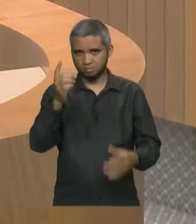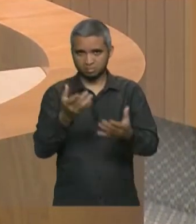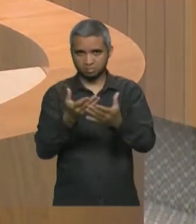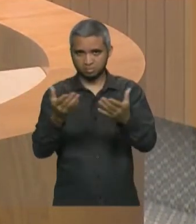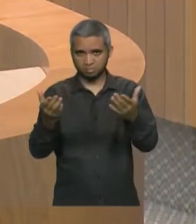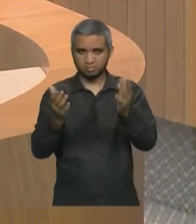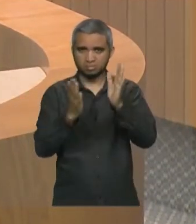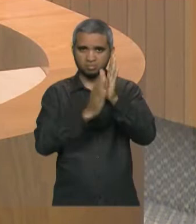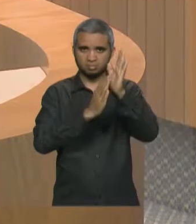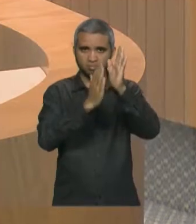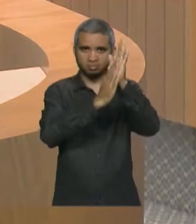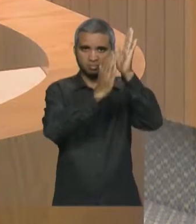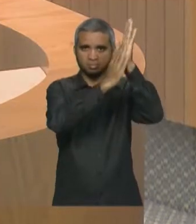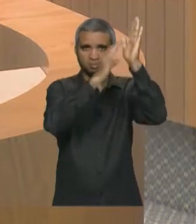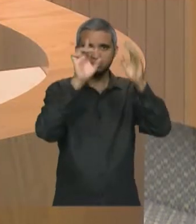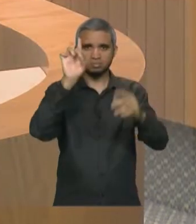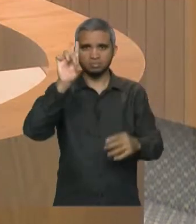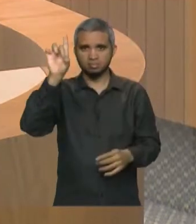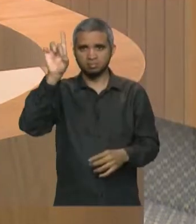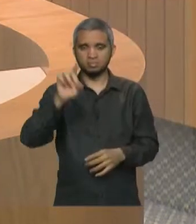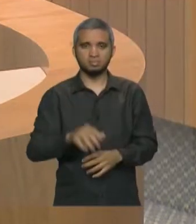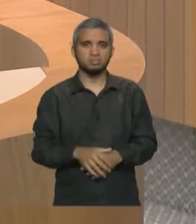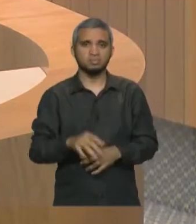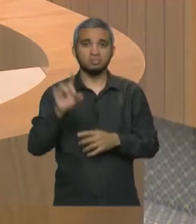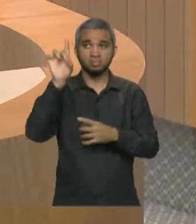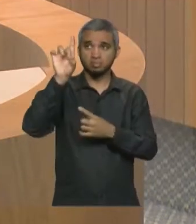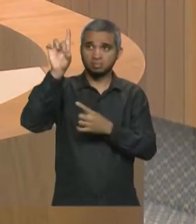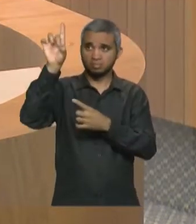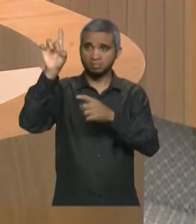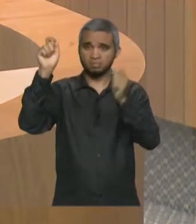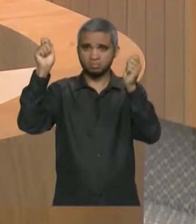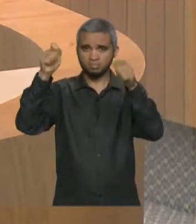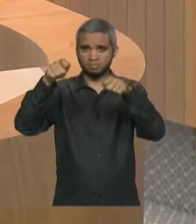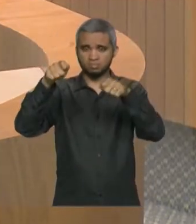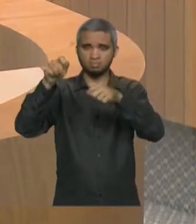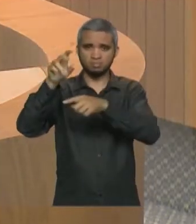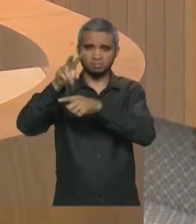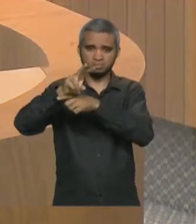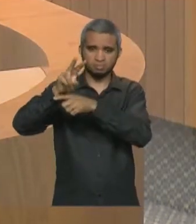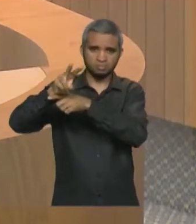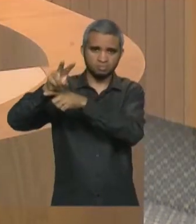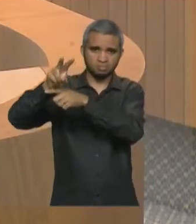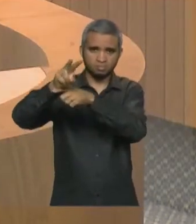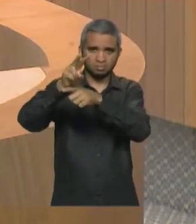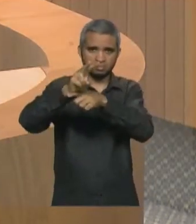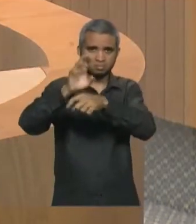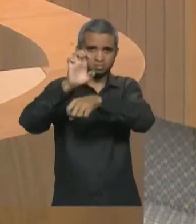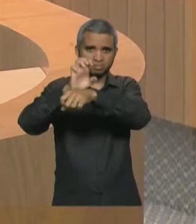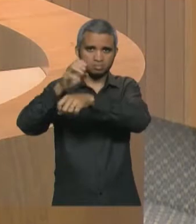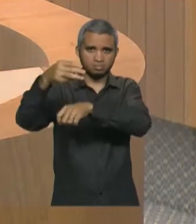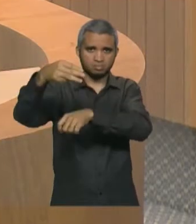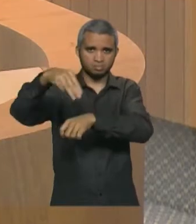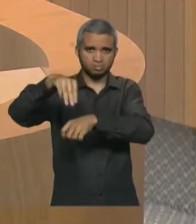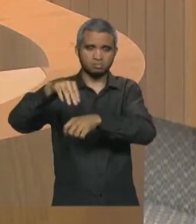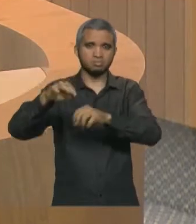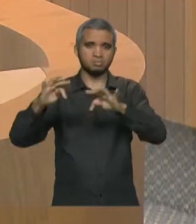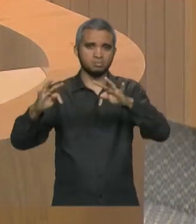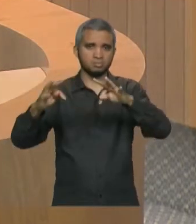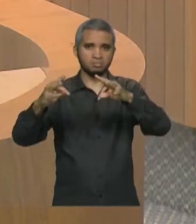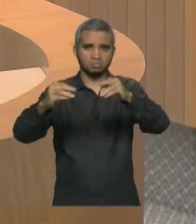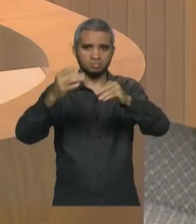Deus seja louvado, que Deus estenda suas mãos poderosas sobre o Estado do Maranhão e sobre a sua população.